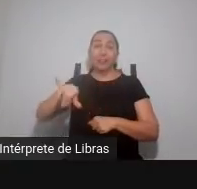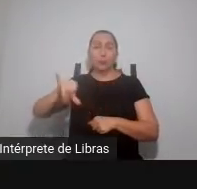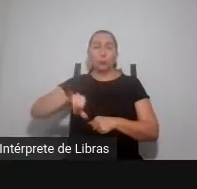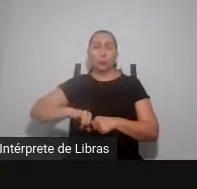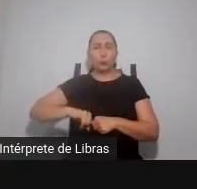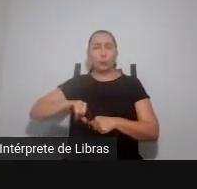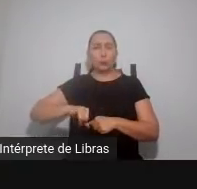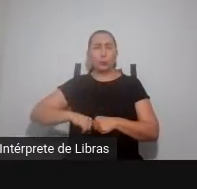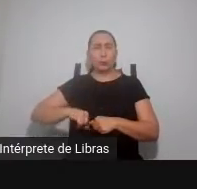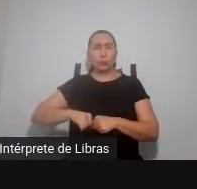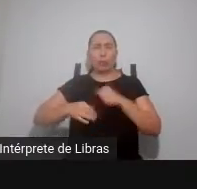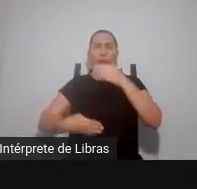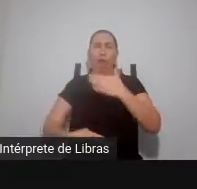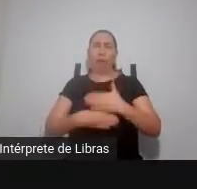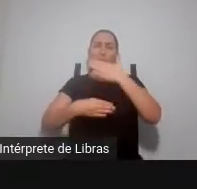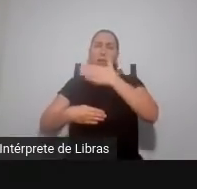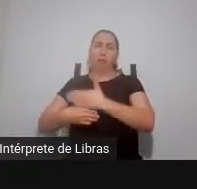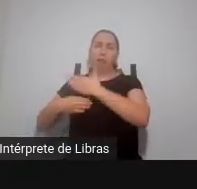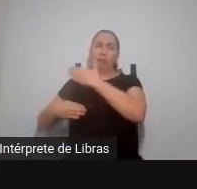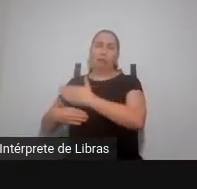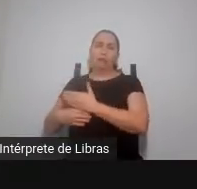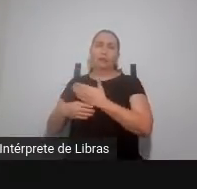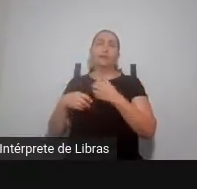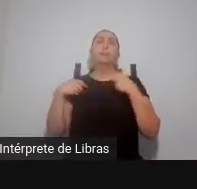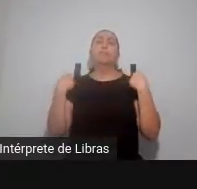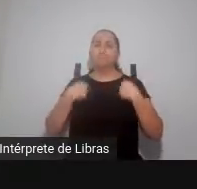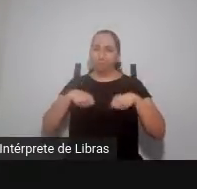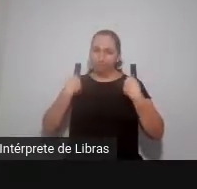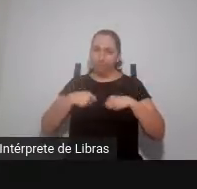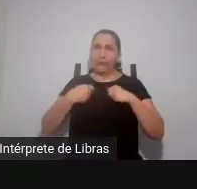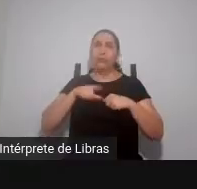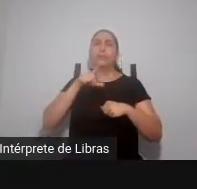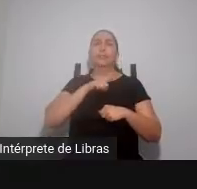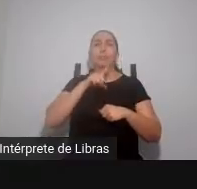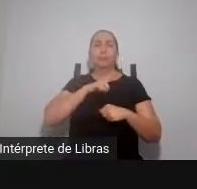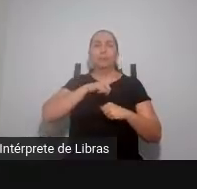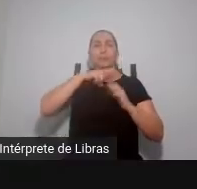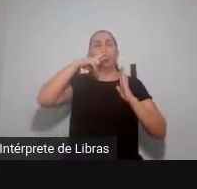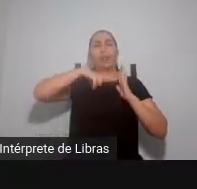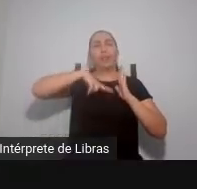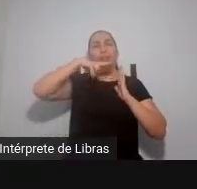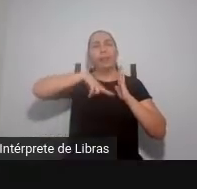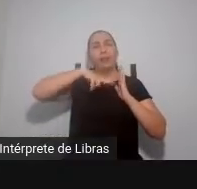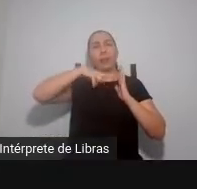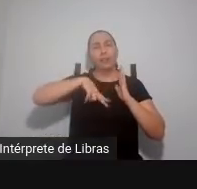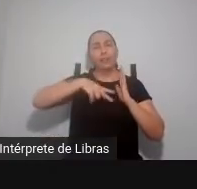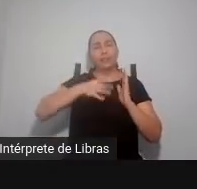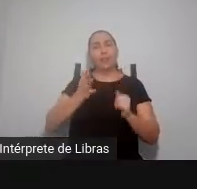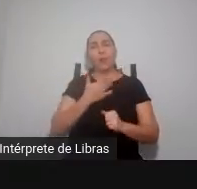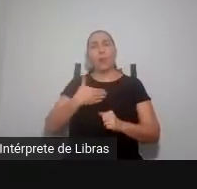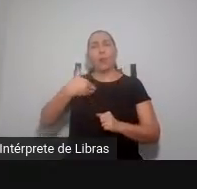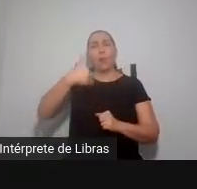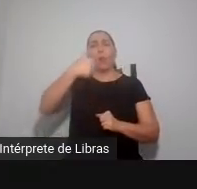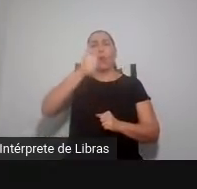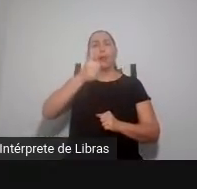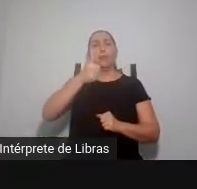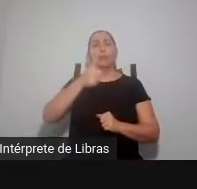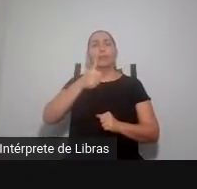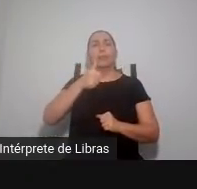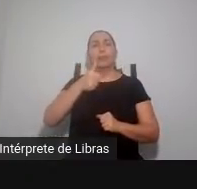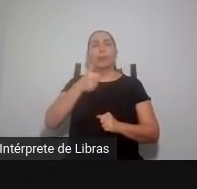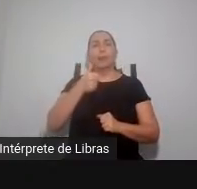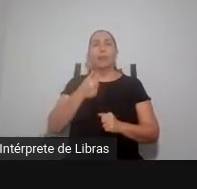poder ter uma literatura de qualidade diária é uma janela para um